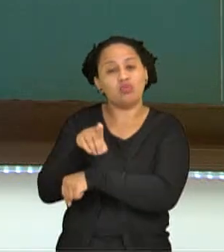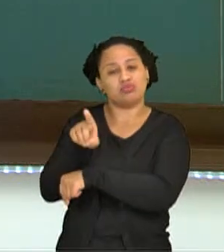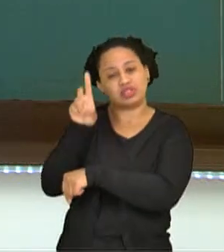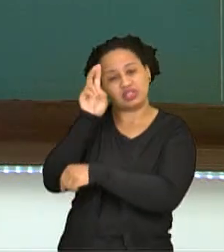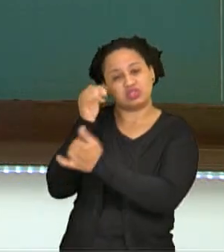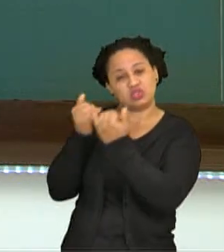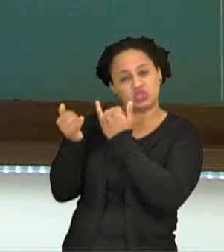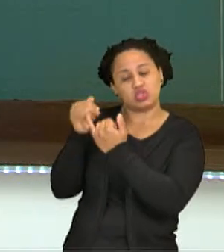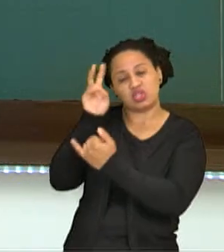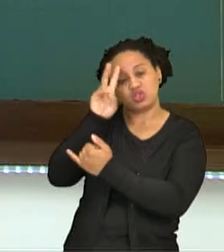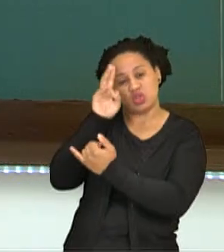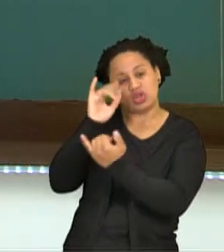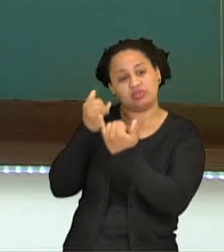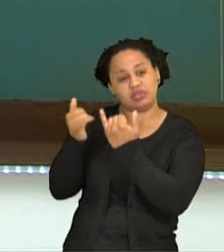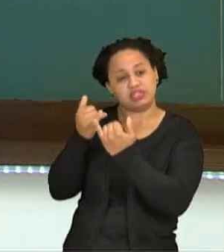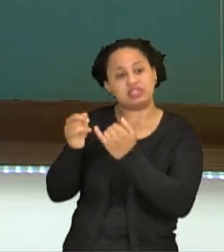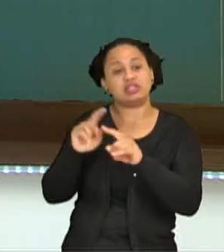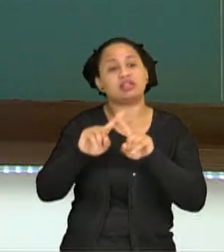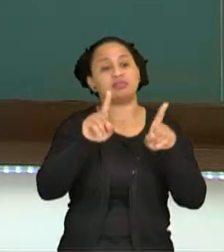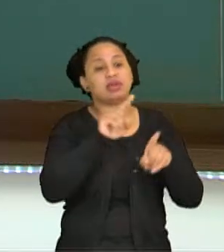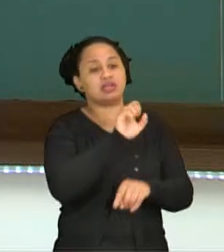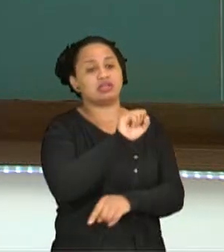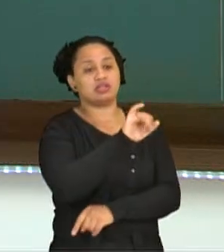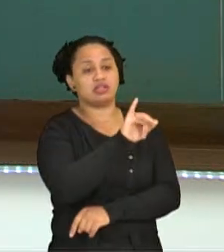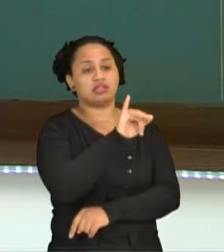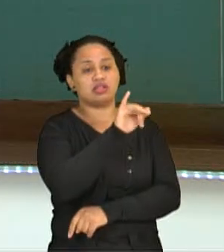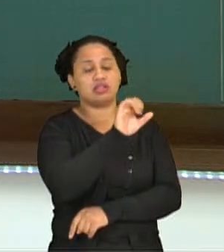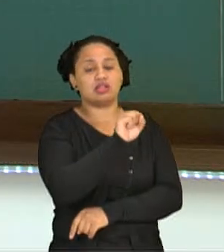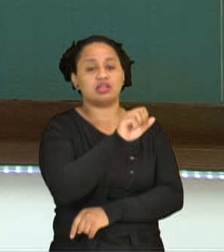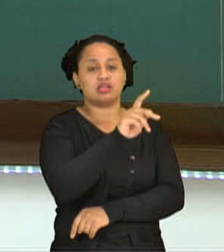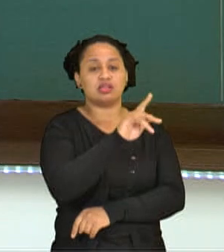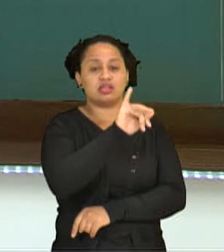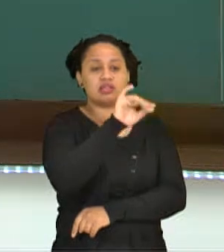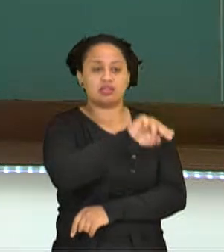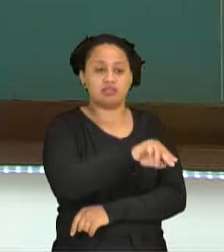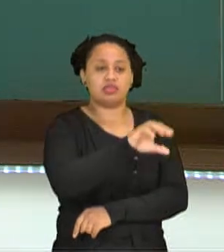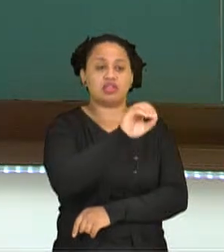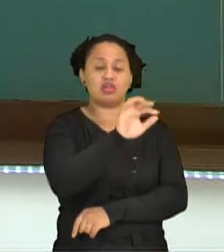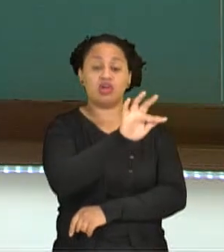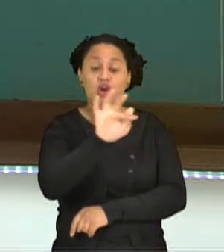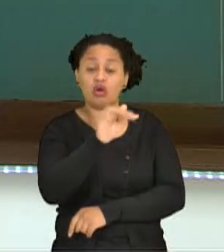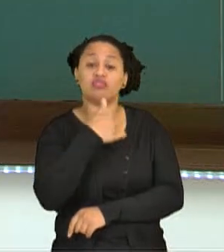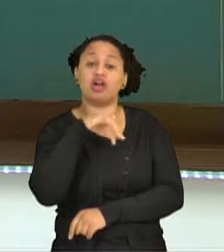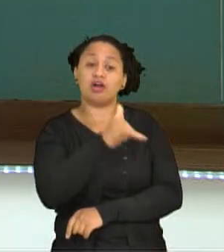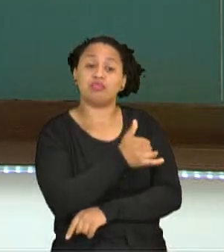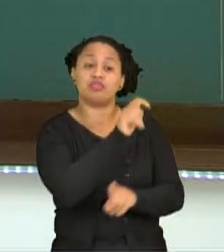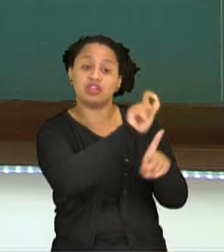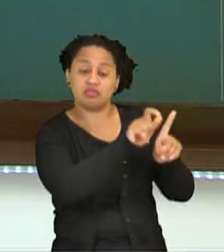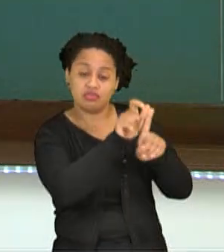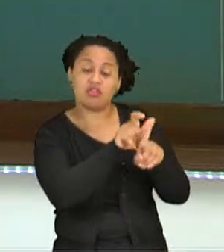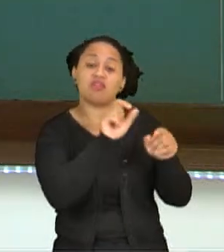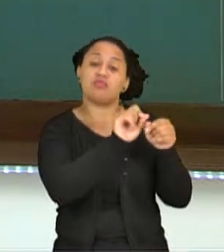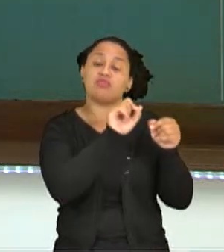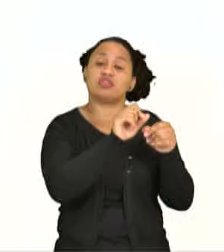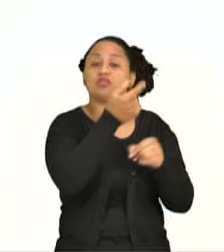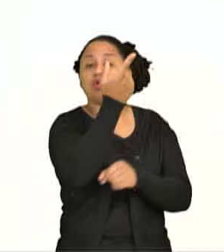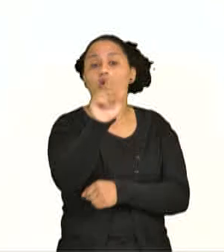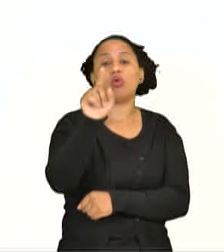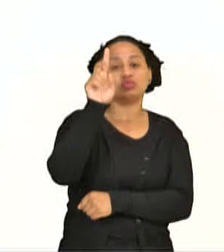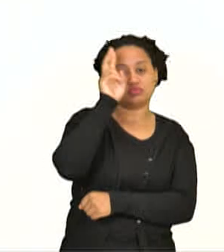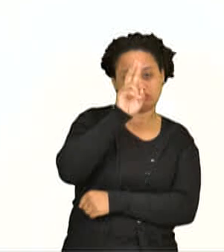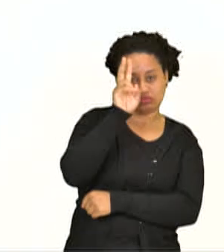já existe em outro filme para fazer aqui também uma nova versão em outra história. Vamos à